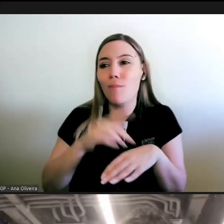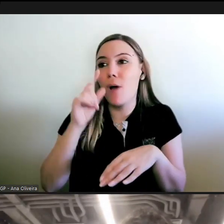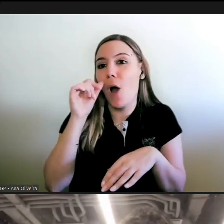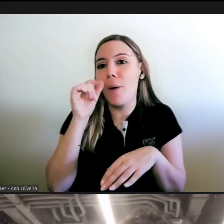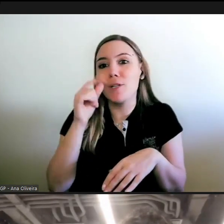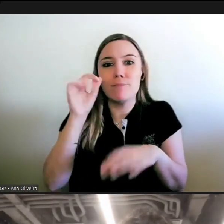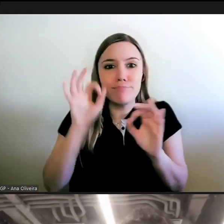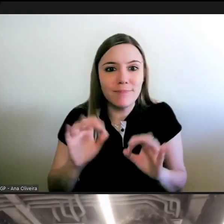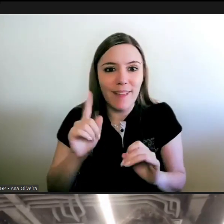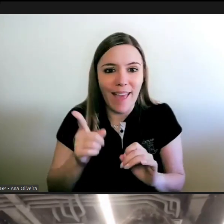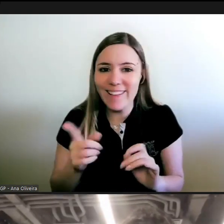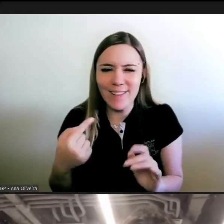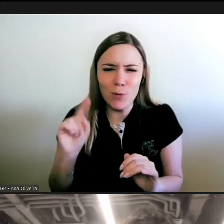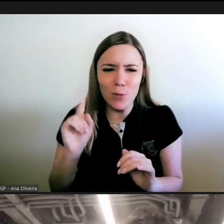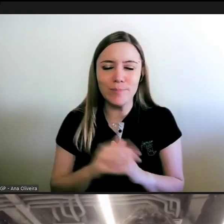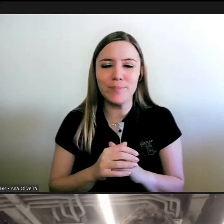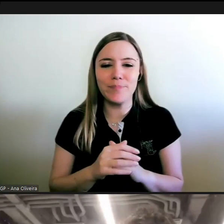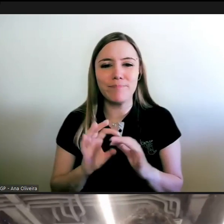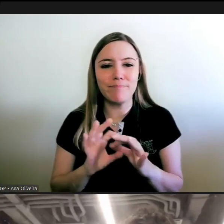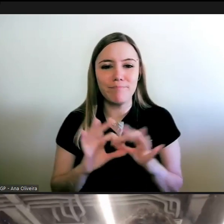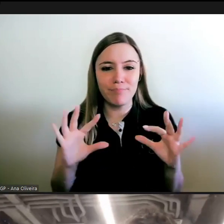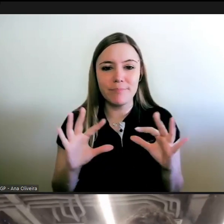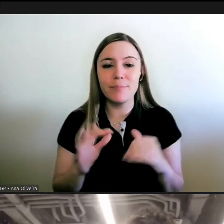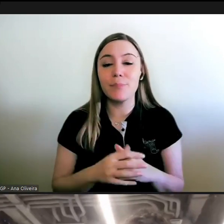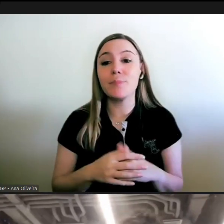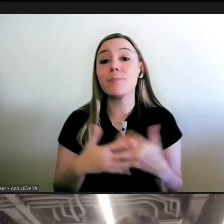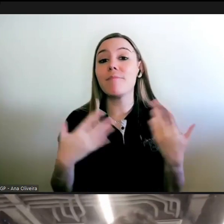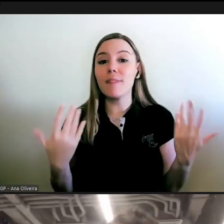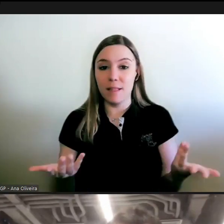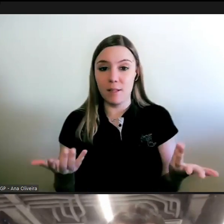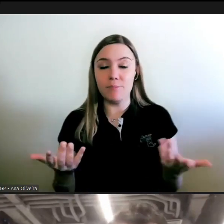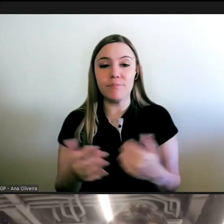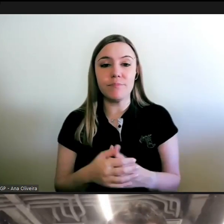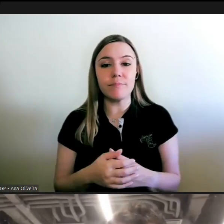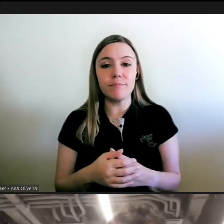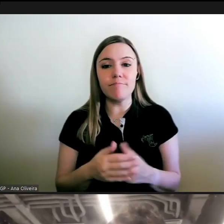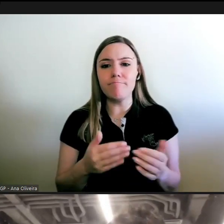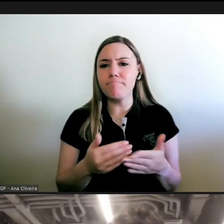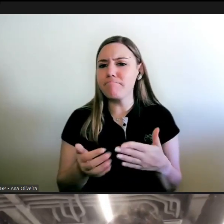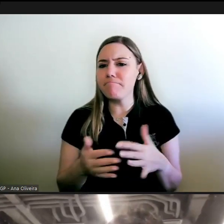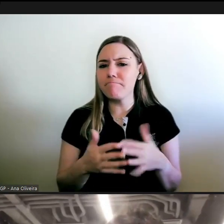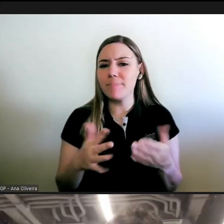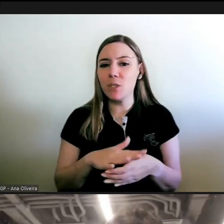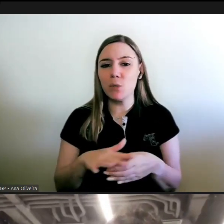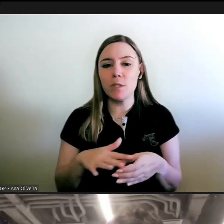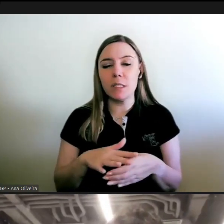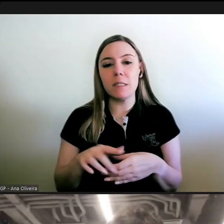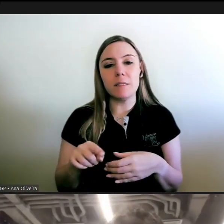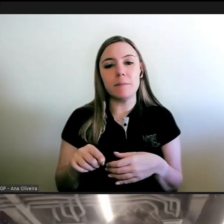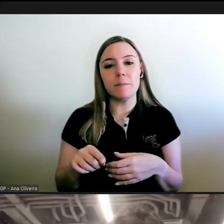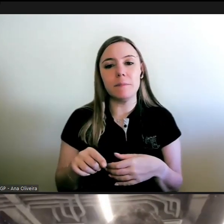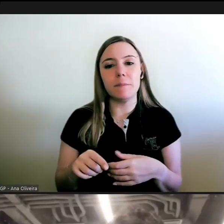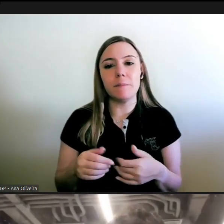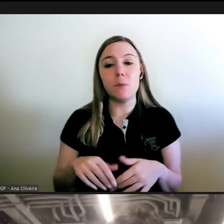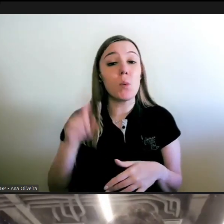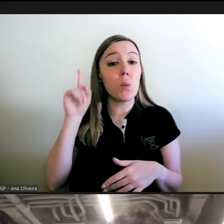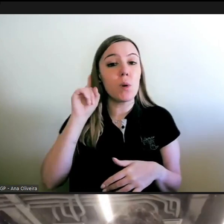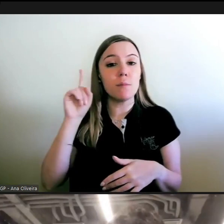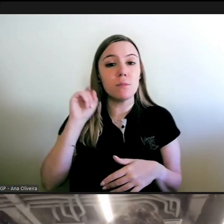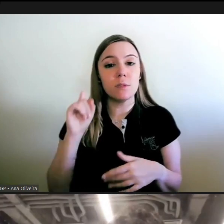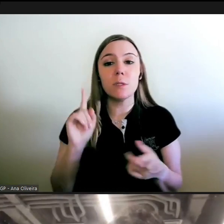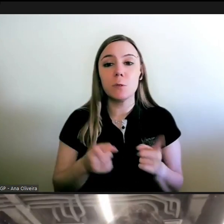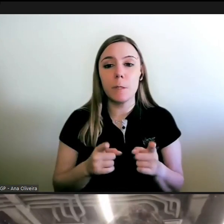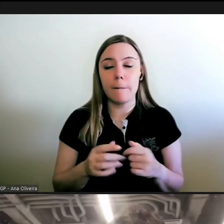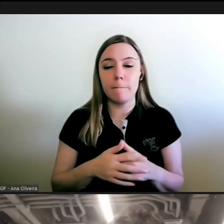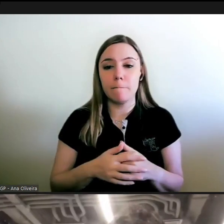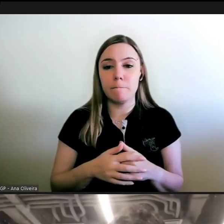serem homens. E, portanto, independentemente das métricas, isto por causa da história das métricas, o que importa é a temperança